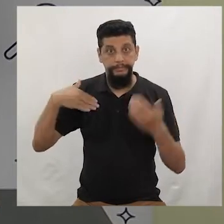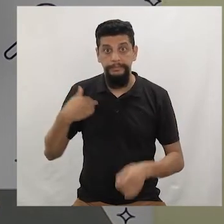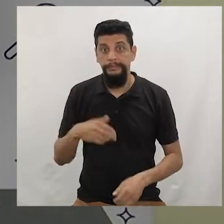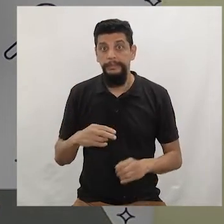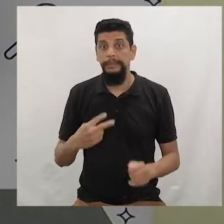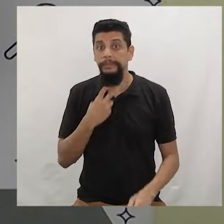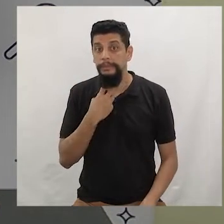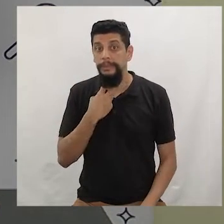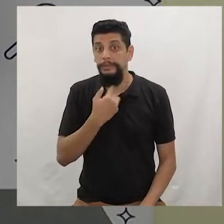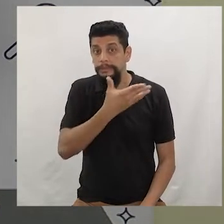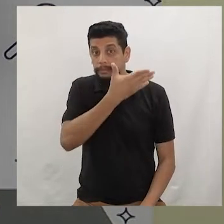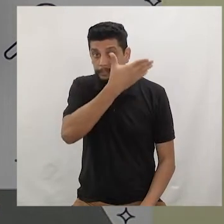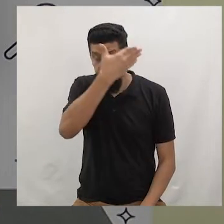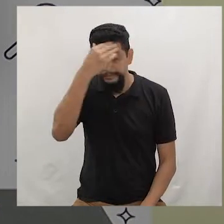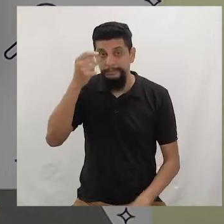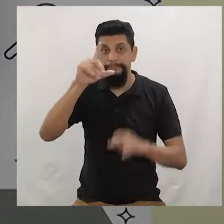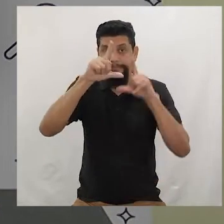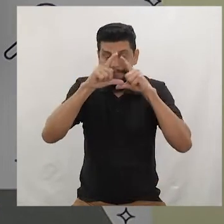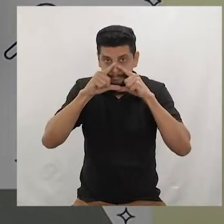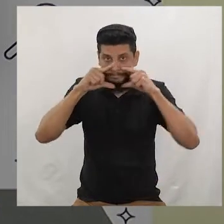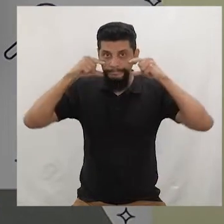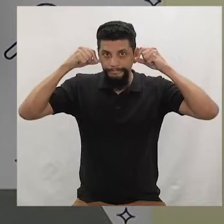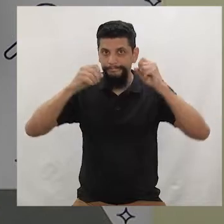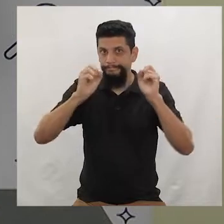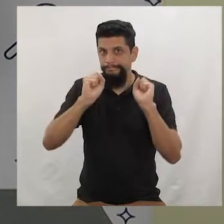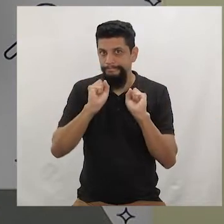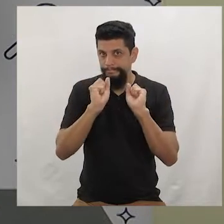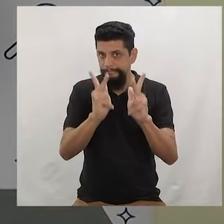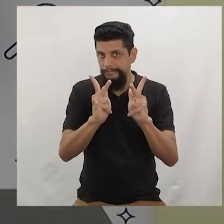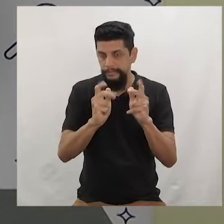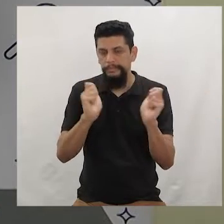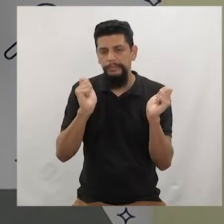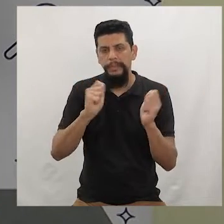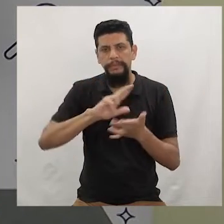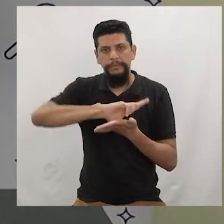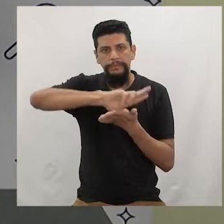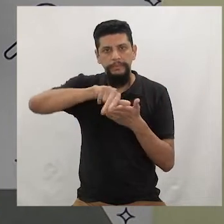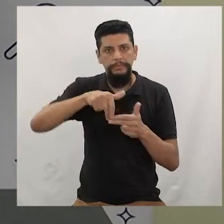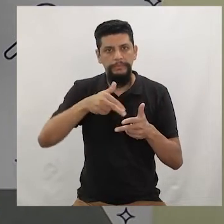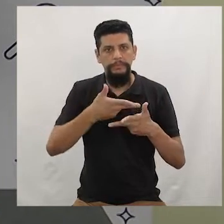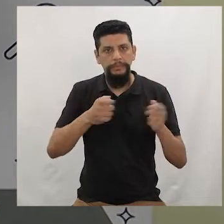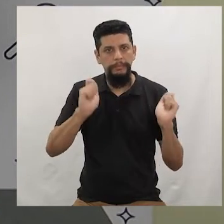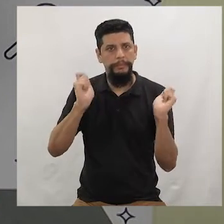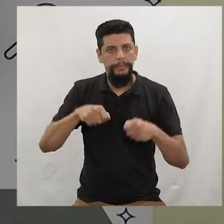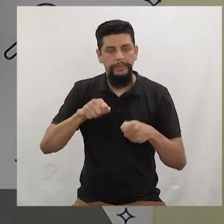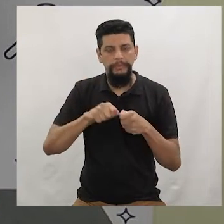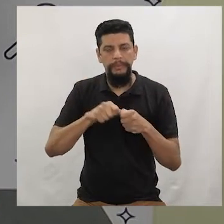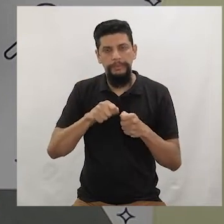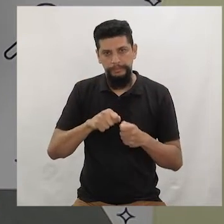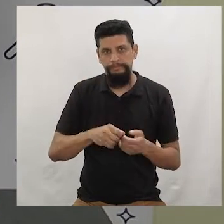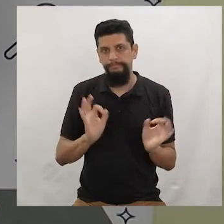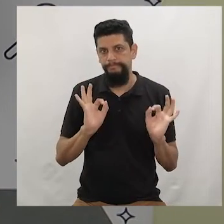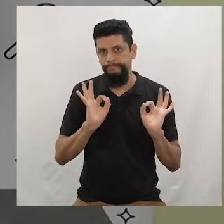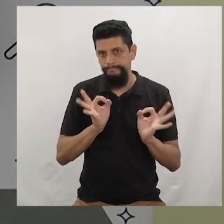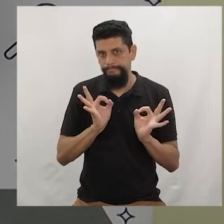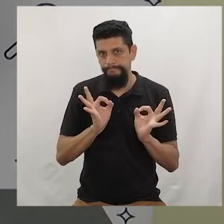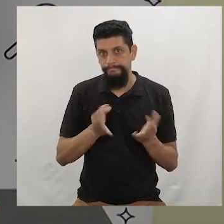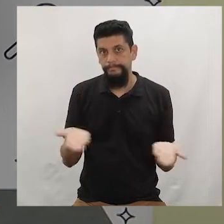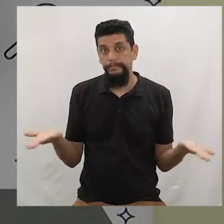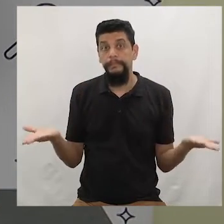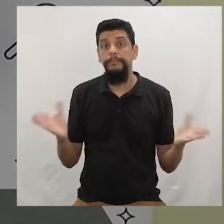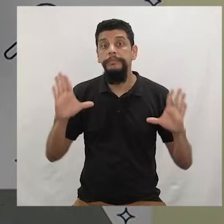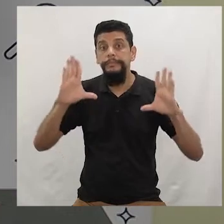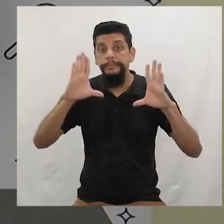passear, não esquecendo da máscara, certo? Muitas coisas a gente pode fazer durante o dia. Muito